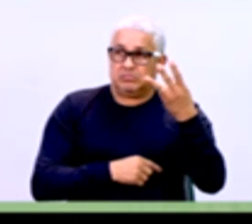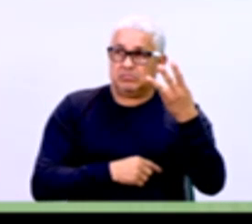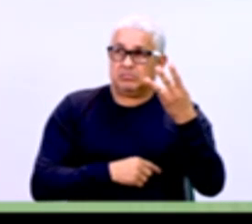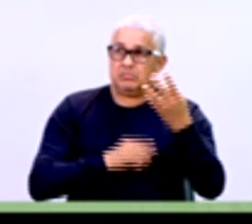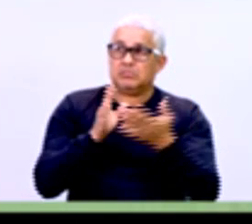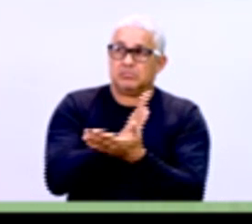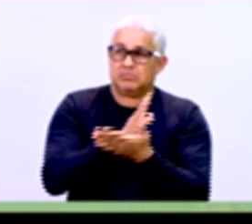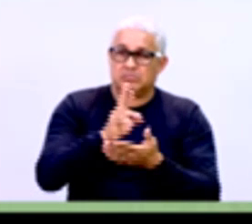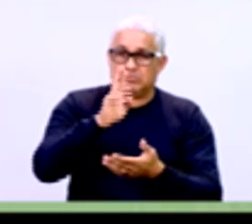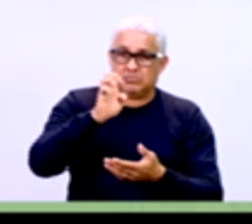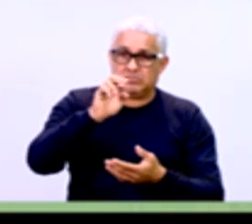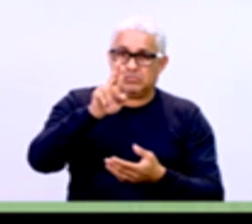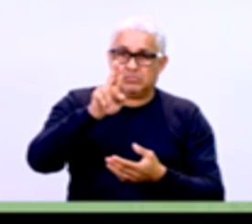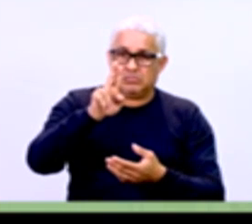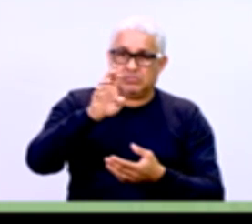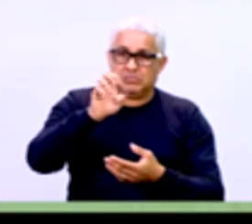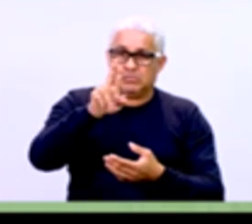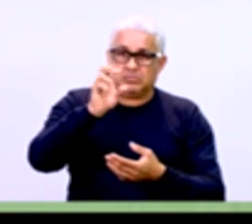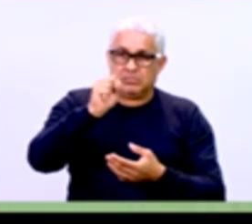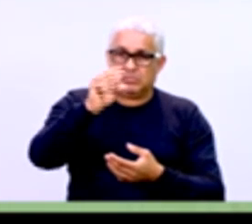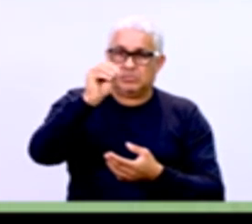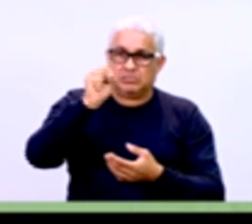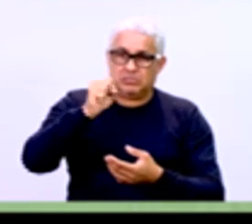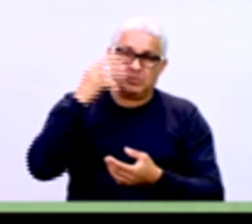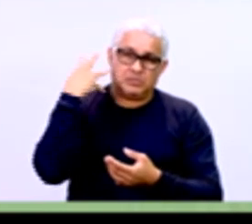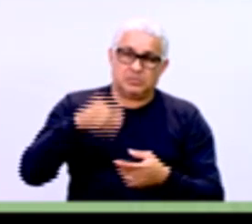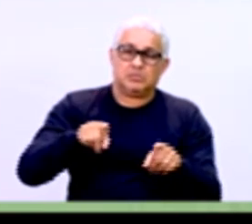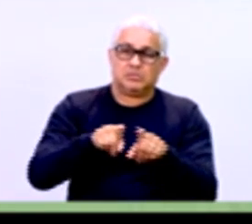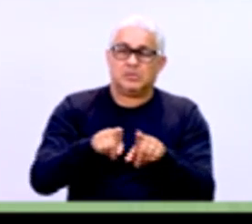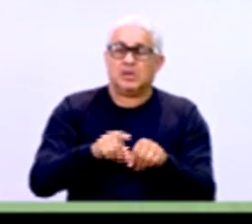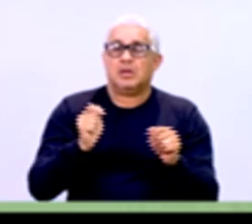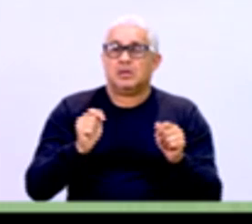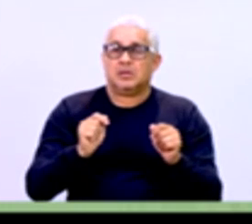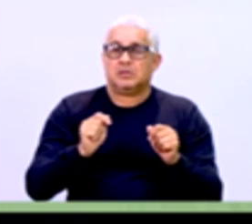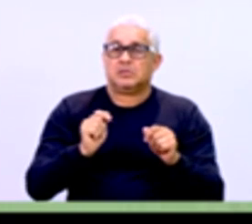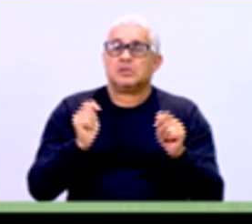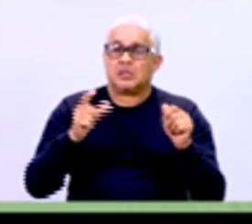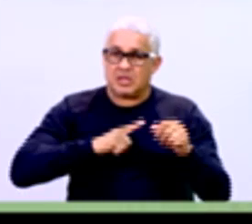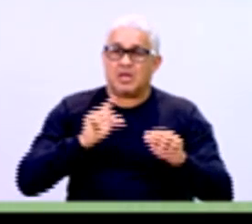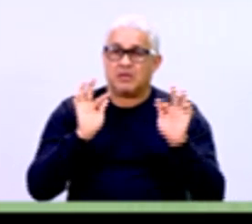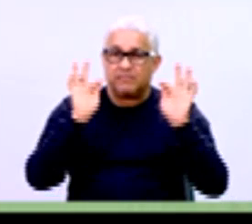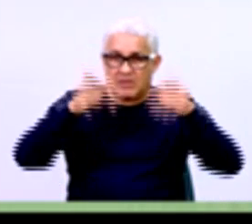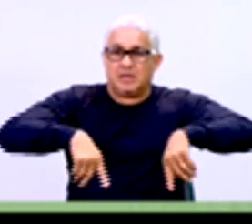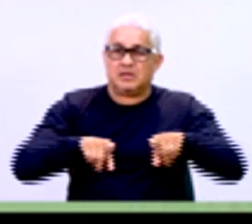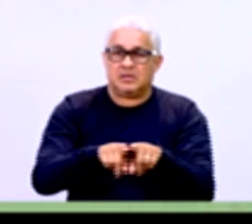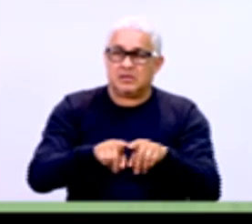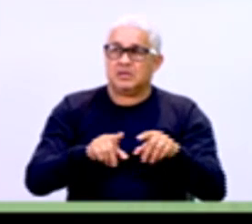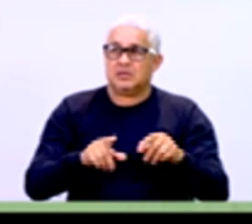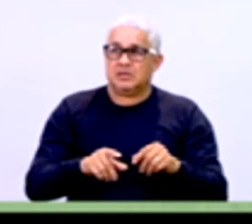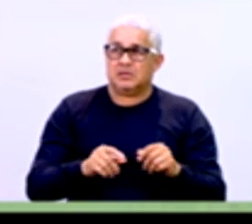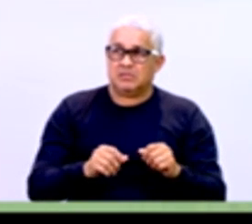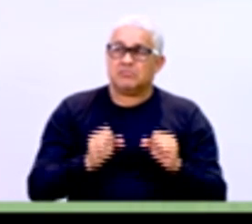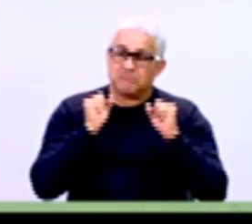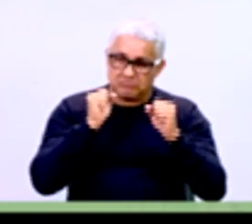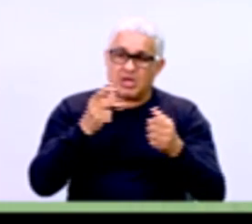são finitos e danos ambientais causados pelo homem podem ser irreversíveis, certo? Alguns desses